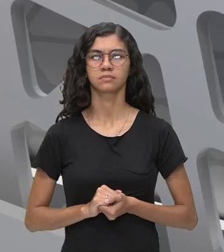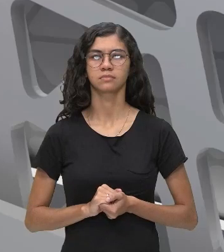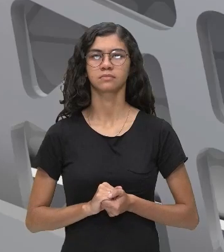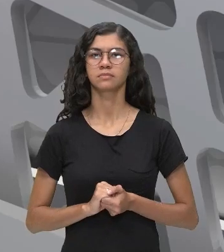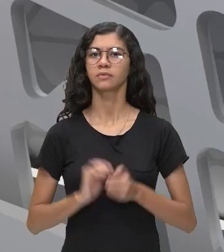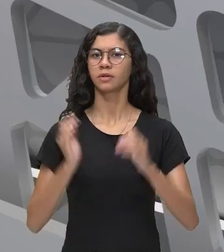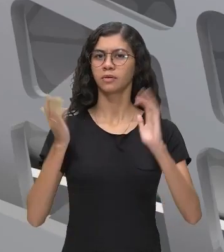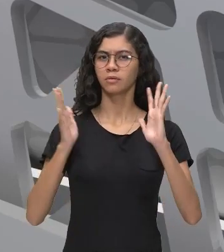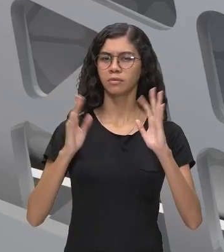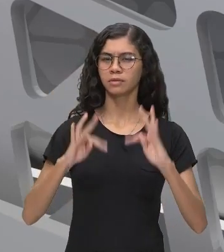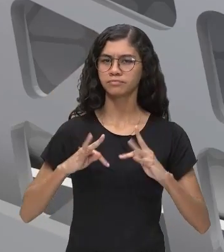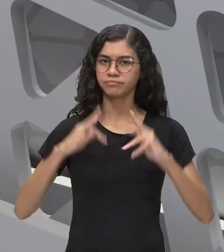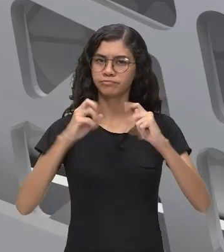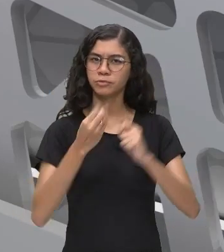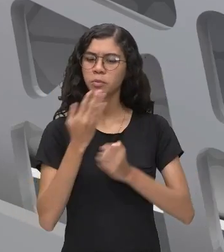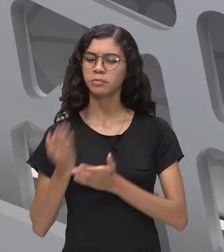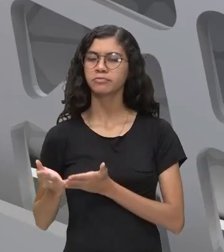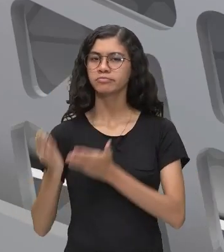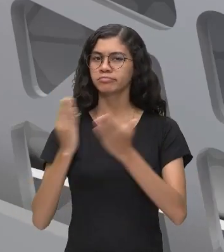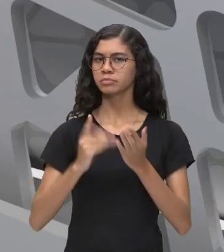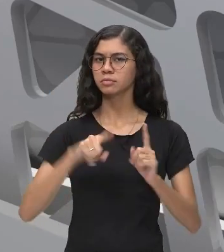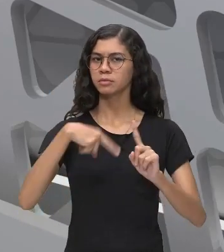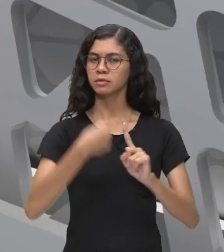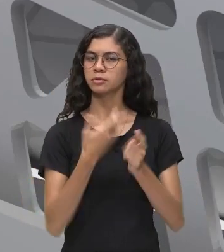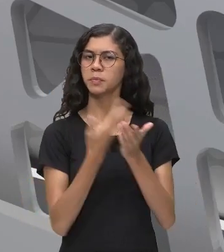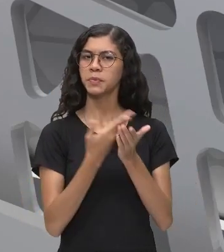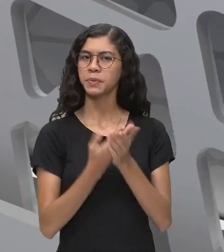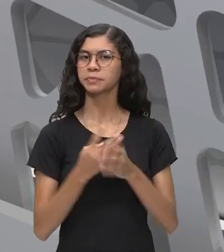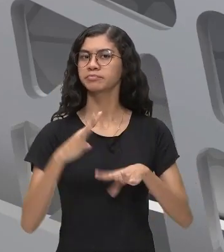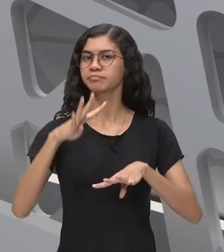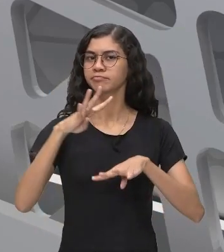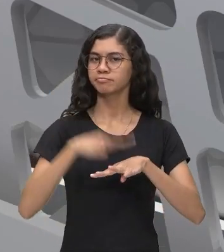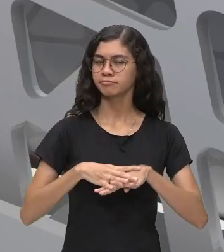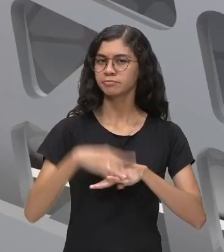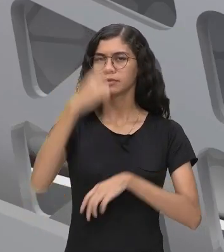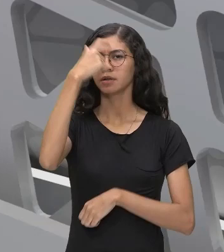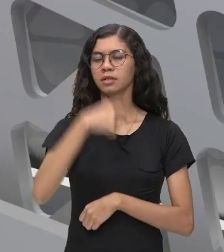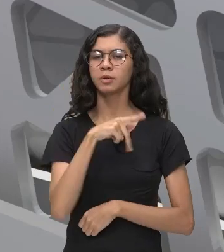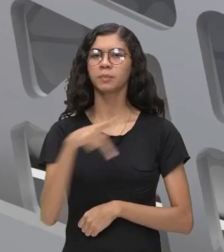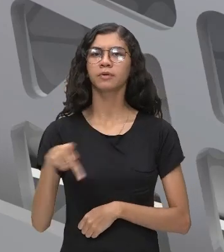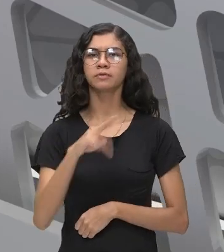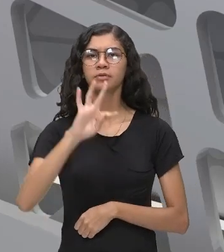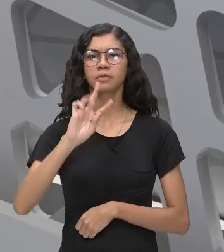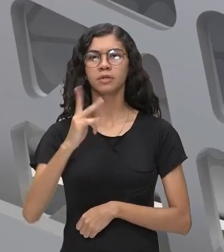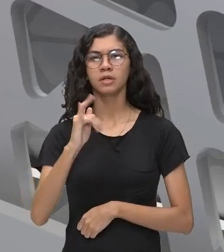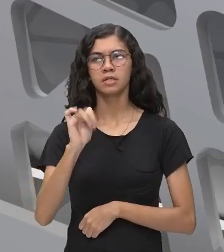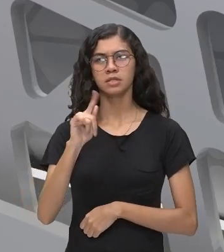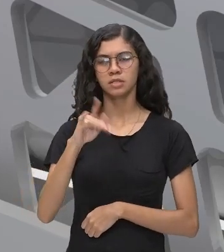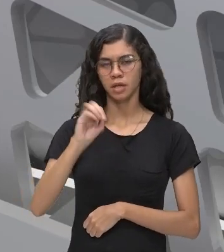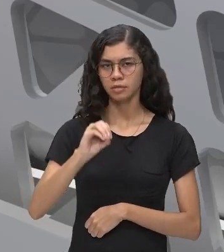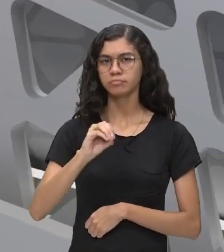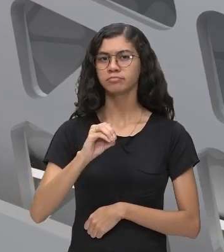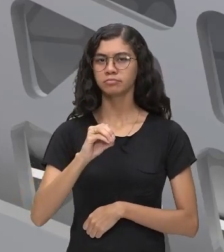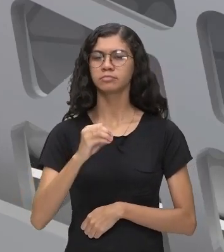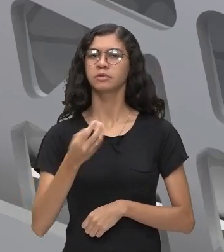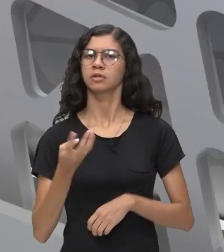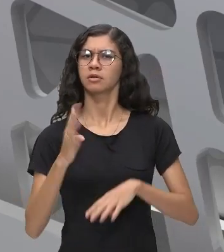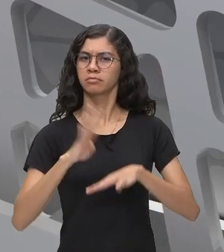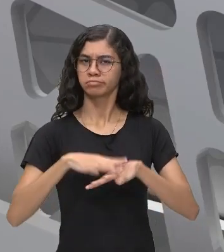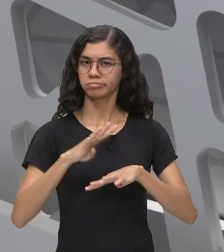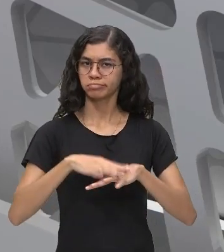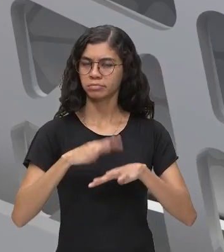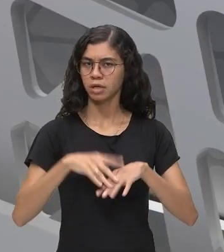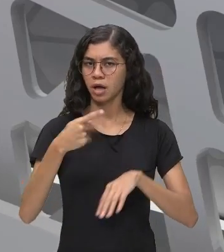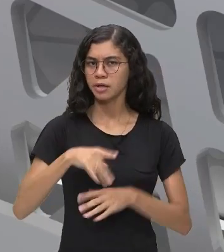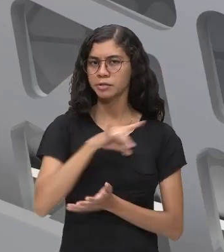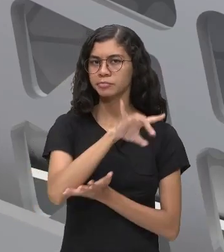Olá, sejam todos bem-vindos a mais uma aula de matemática. Eu sou o professor Tiago Silva, professor de matemática aqui do Centro de Mídias,